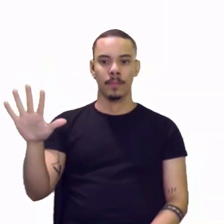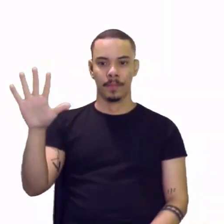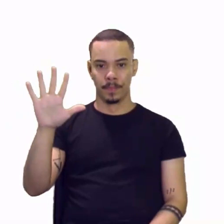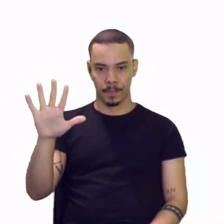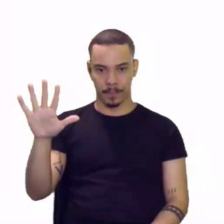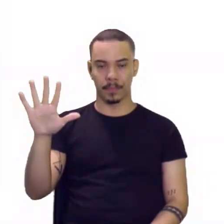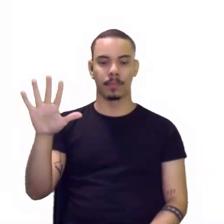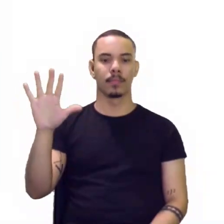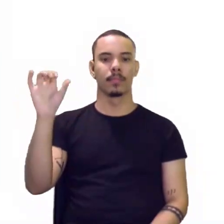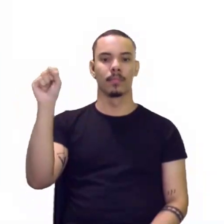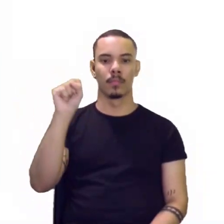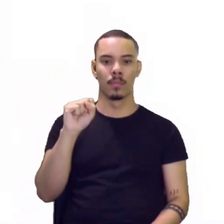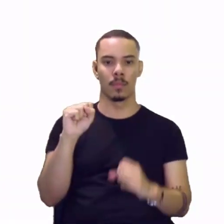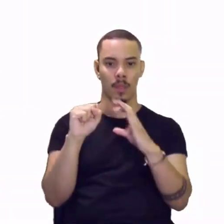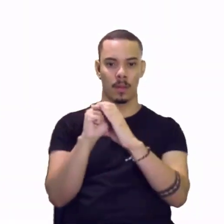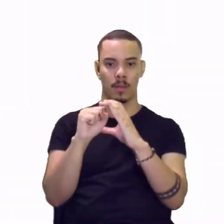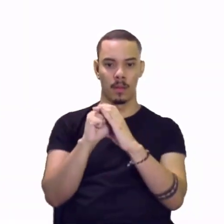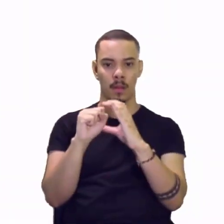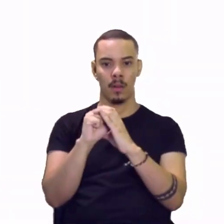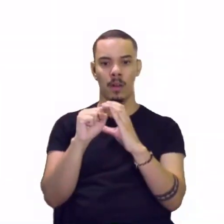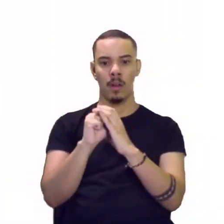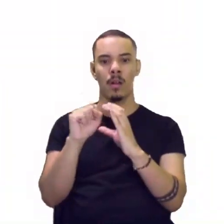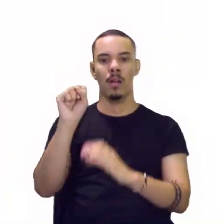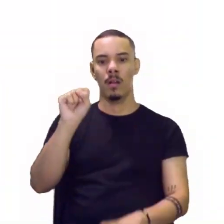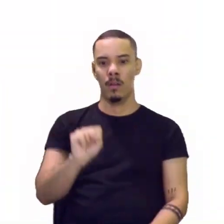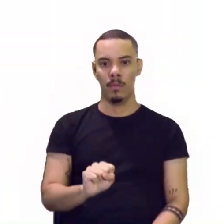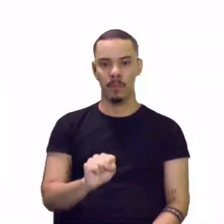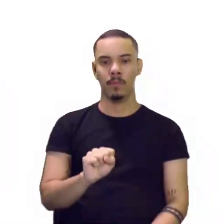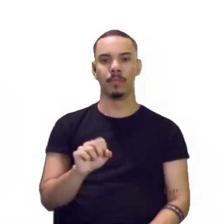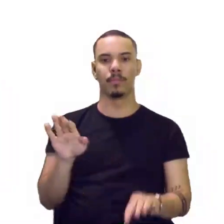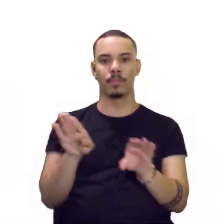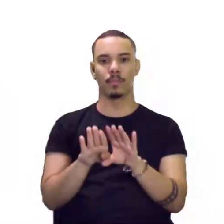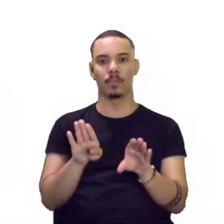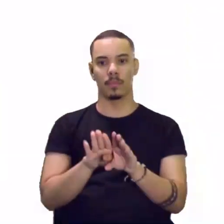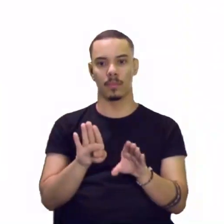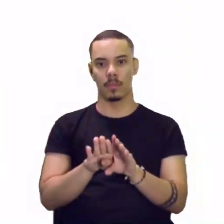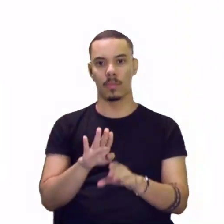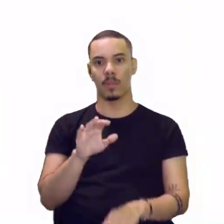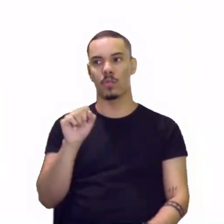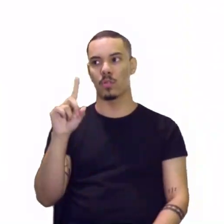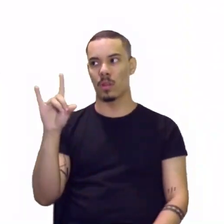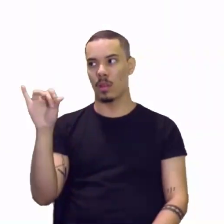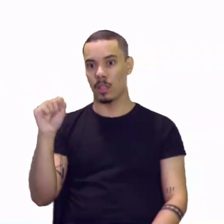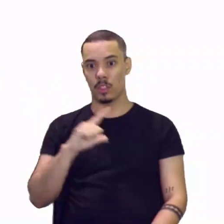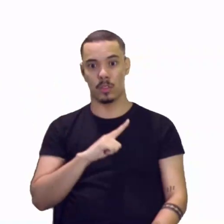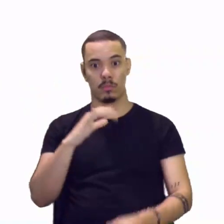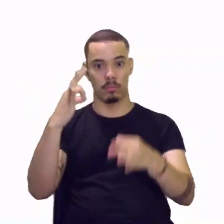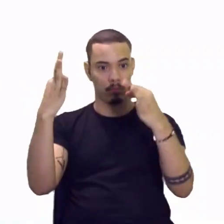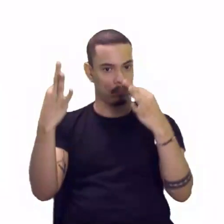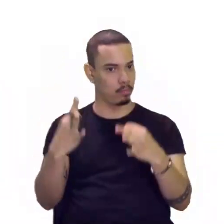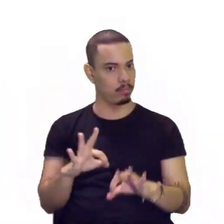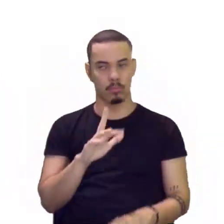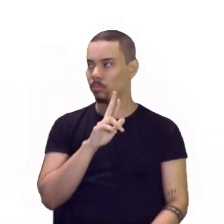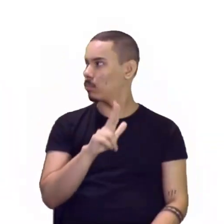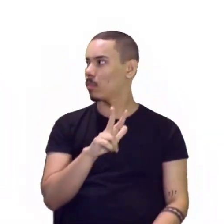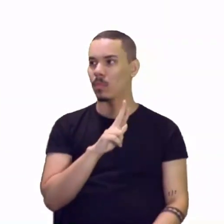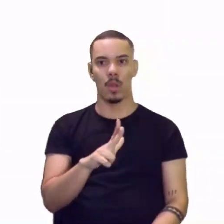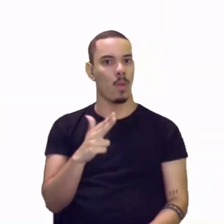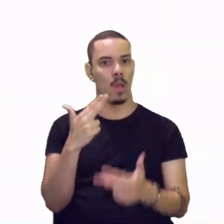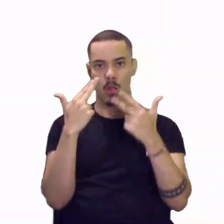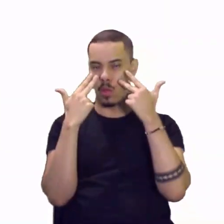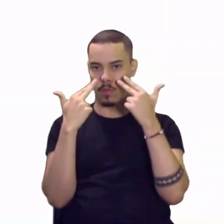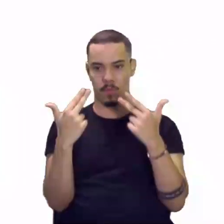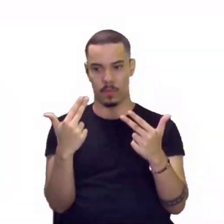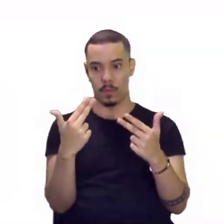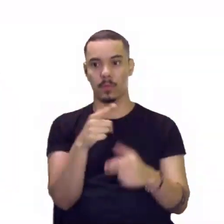Nordeste, Sudeste, Sul e Centro-Oeste, que eu tenho certeza, professor Jorge, que não é novidade para nossos alunos,